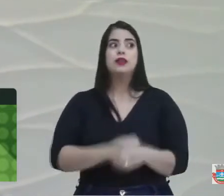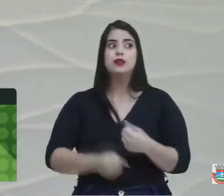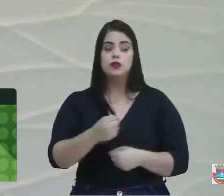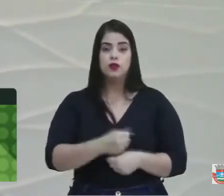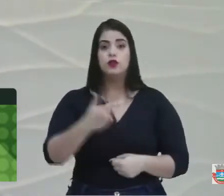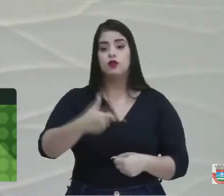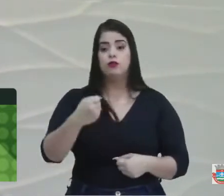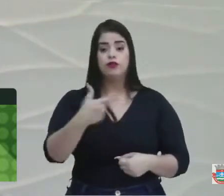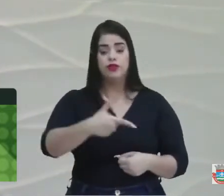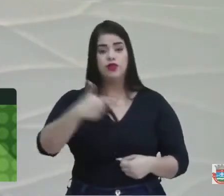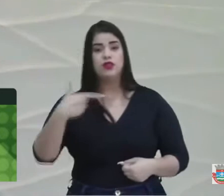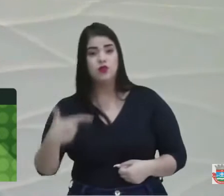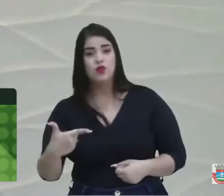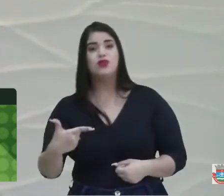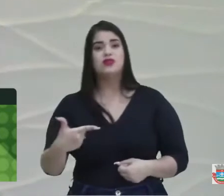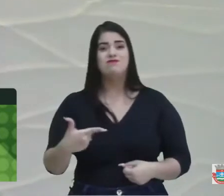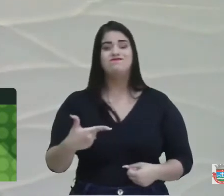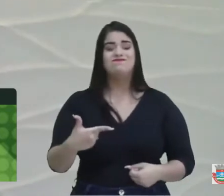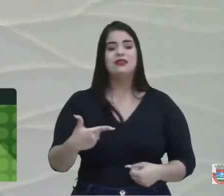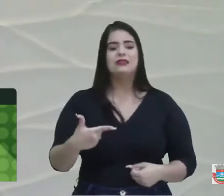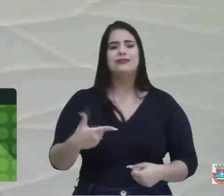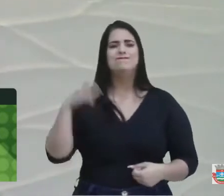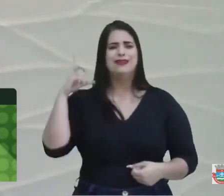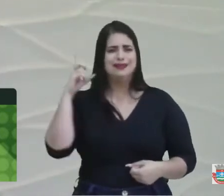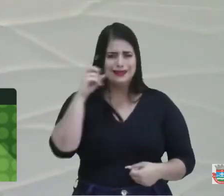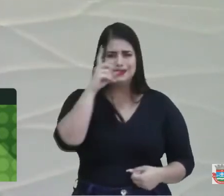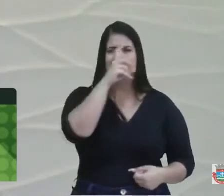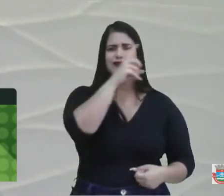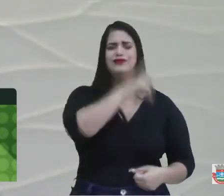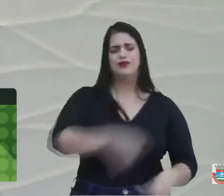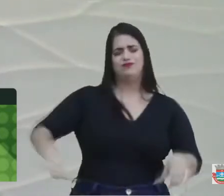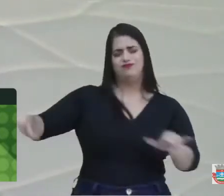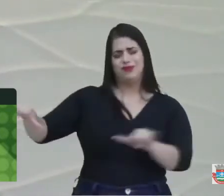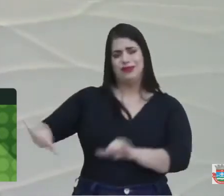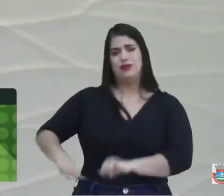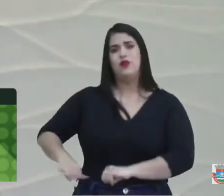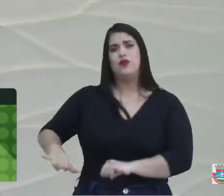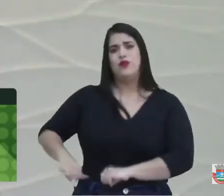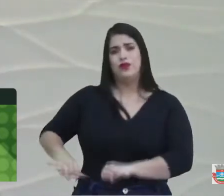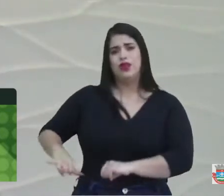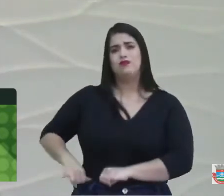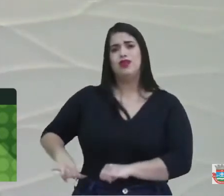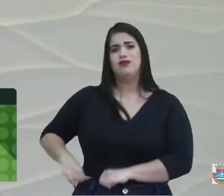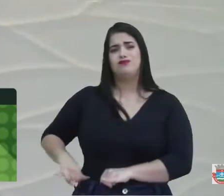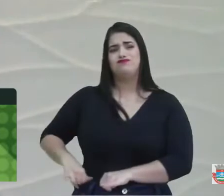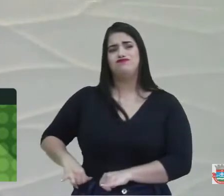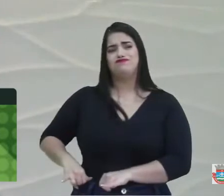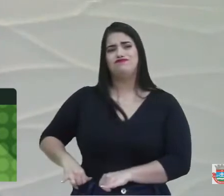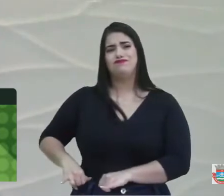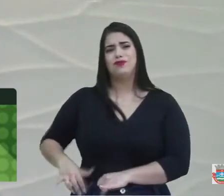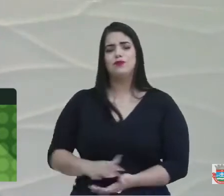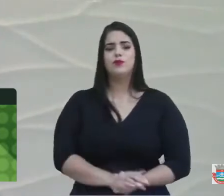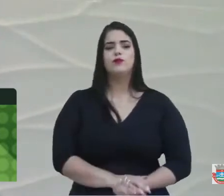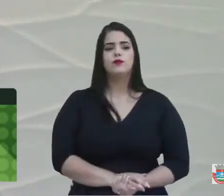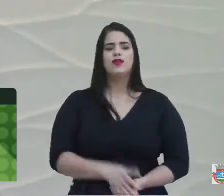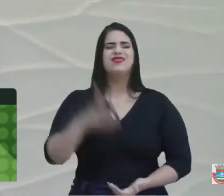questão hídrica do nosso município, que nós já sofremos com isso aí há muito tempo. Infelizmente, esse ano vai ser mais